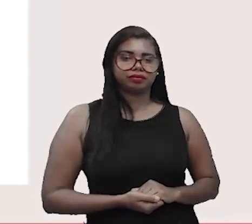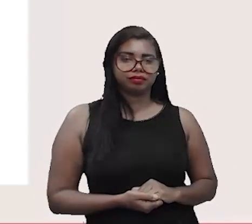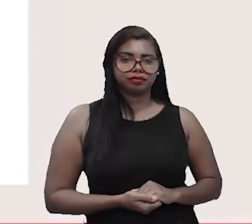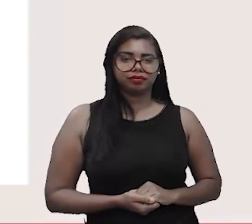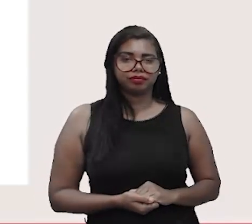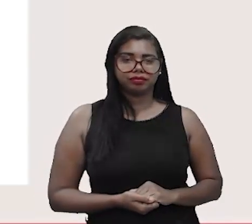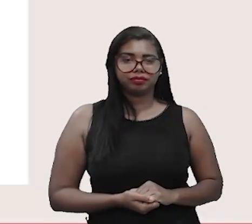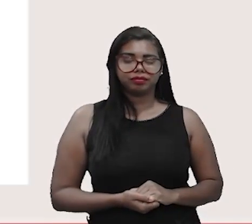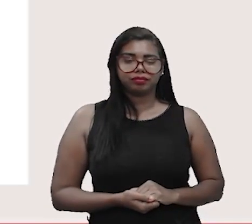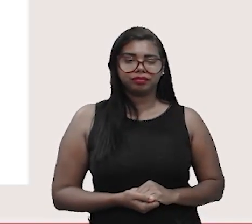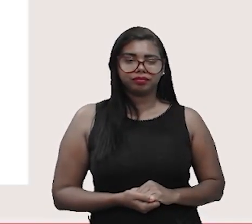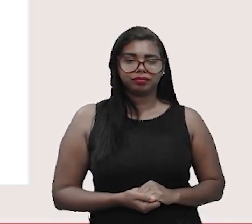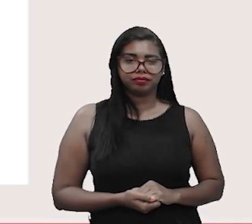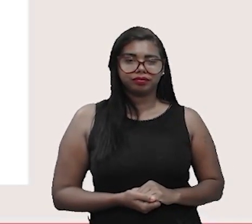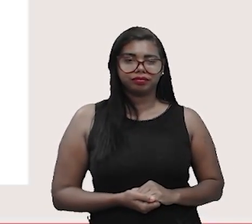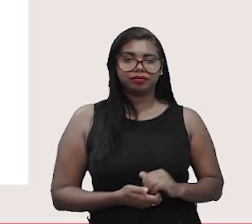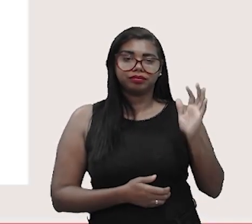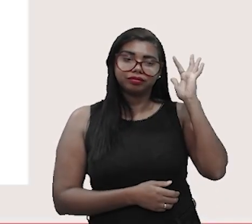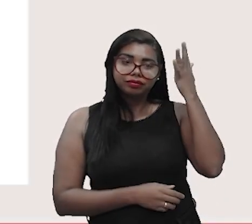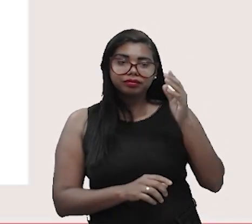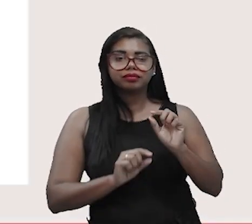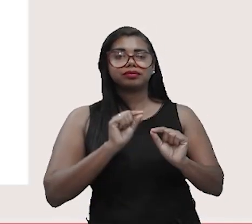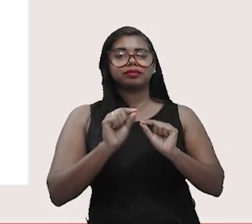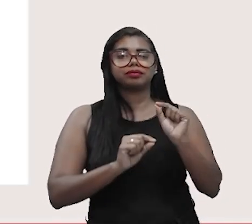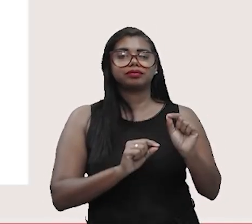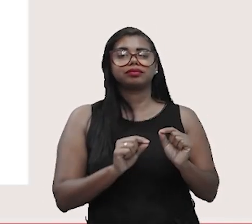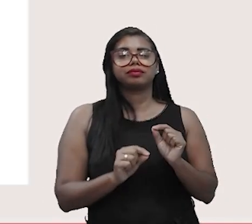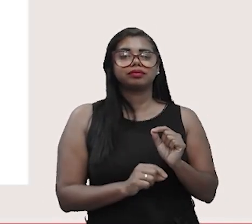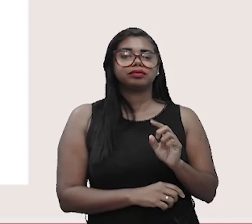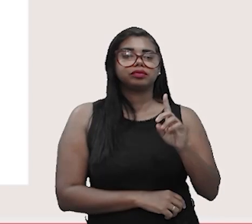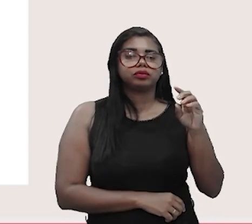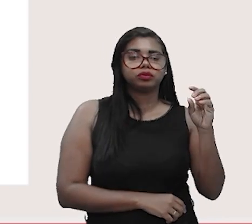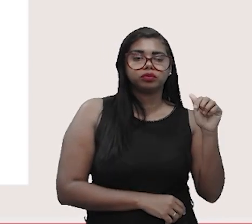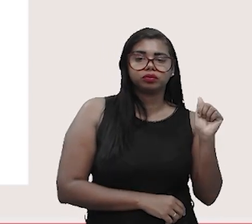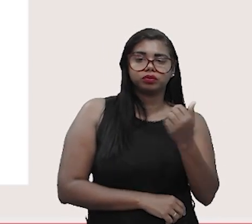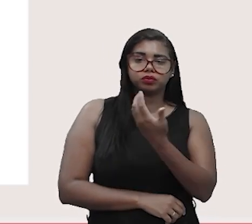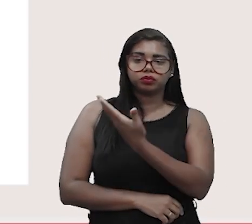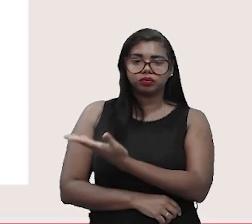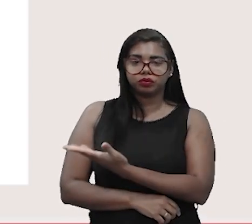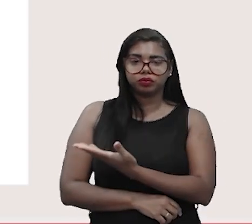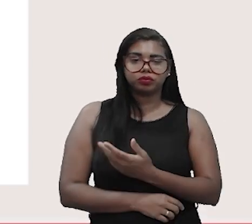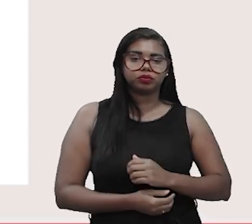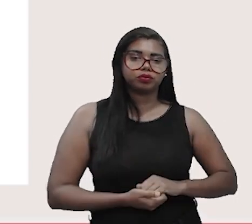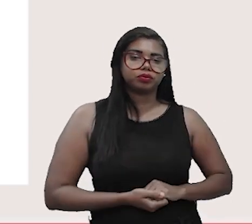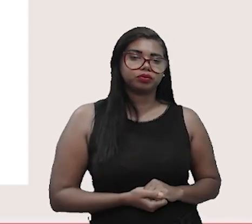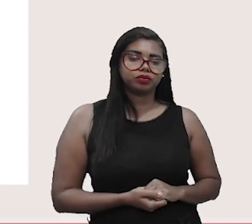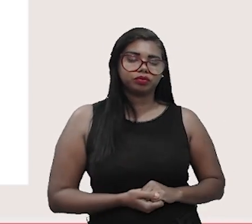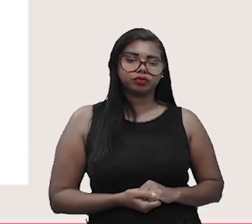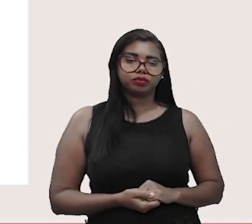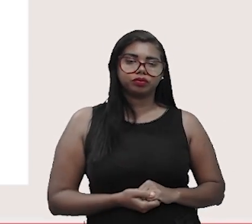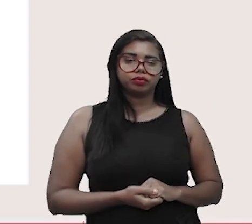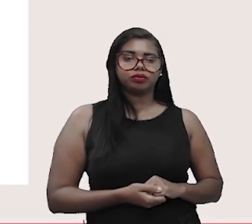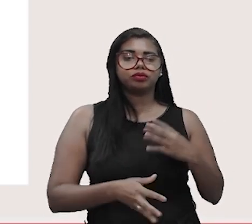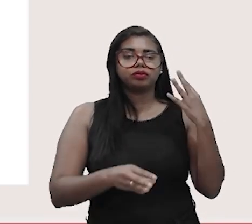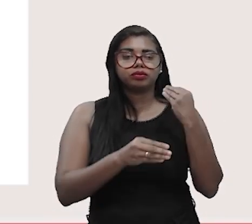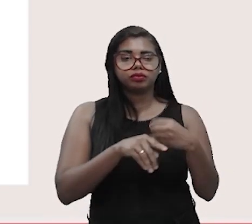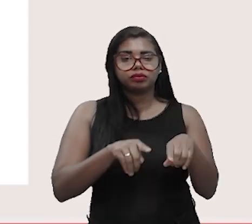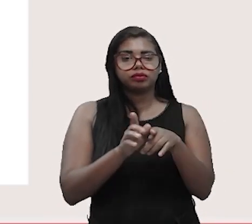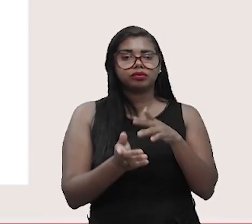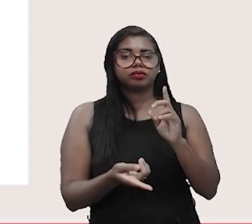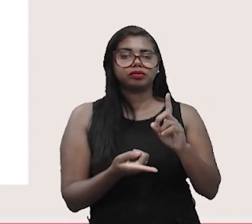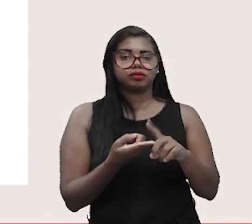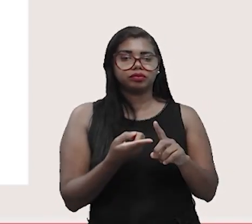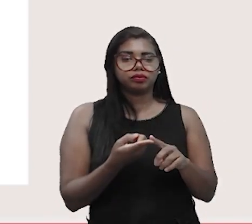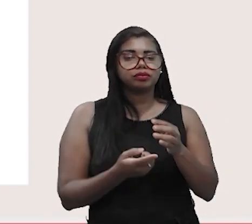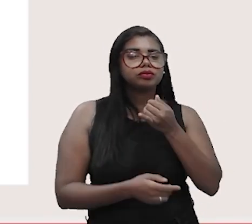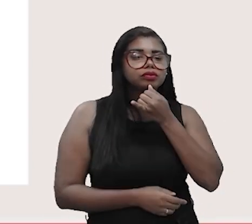inadequado em razão do ou da. Ó, ele quer saber a inadequação, não é, do